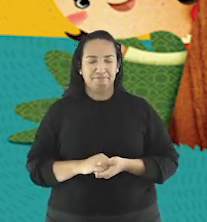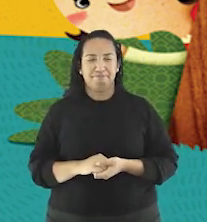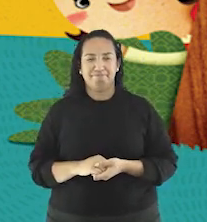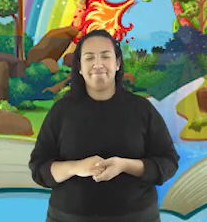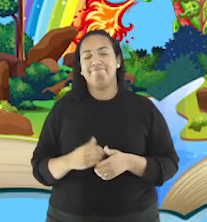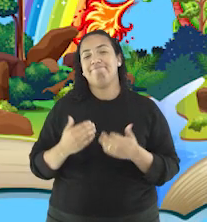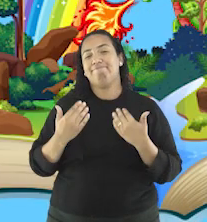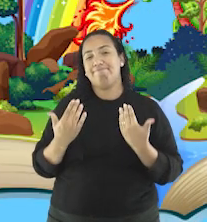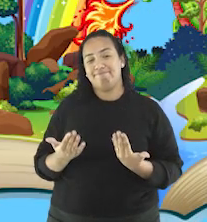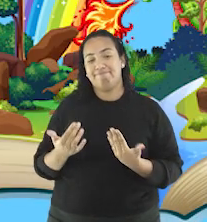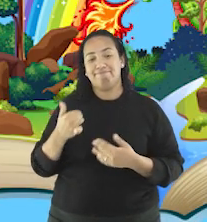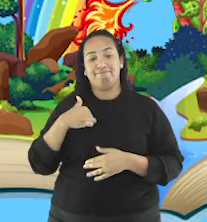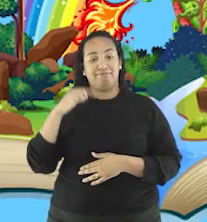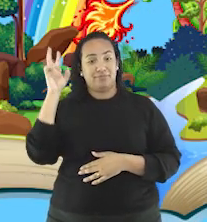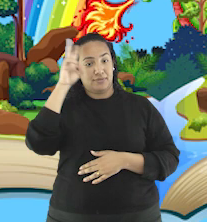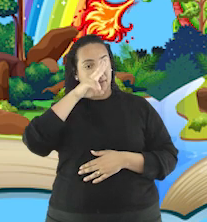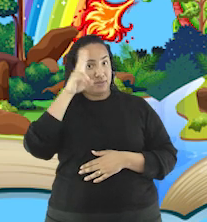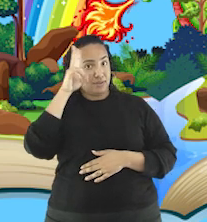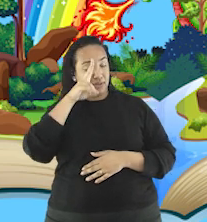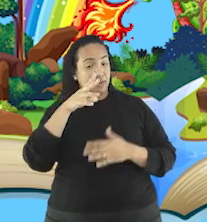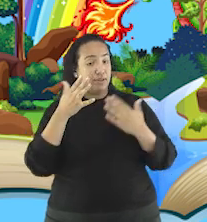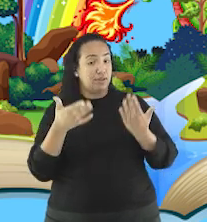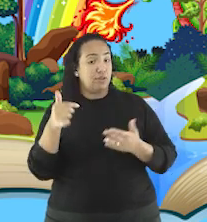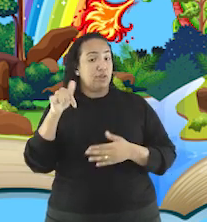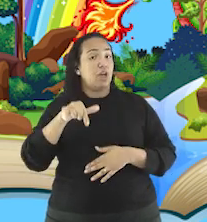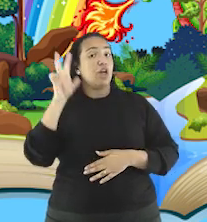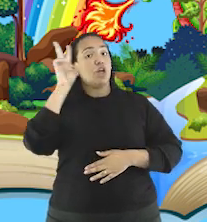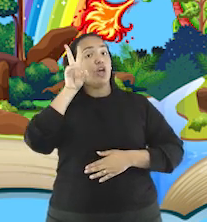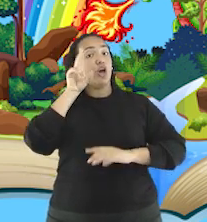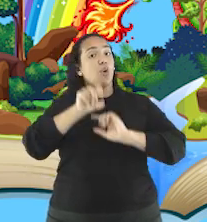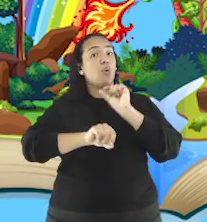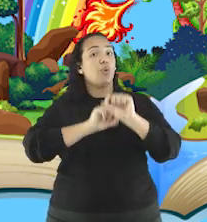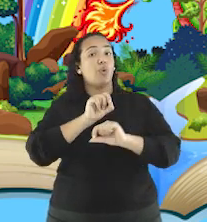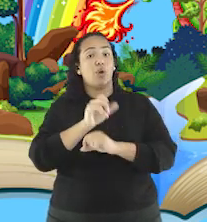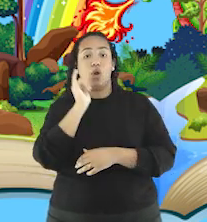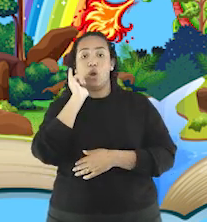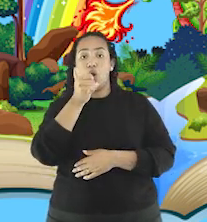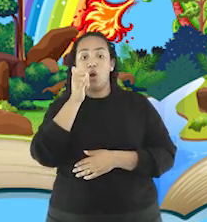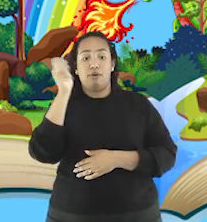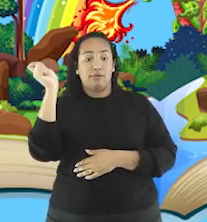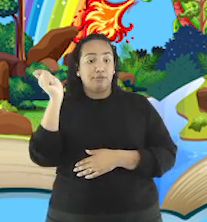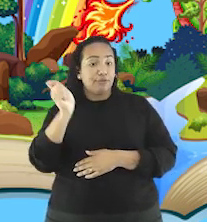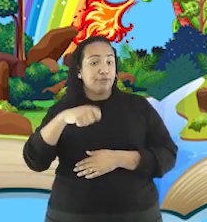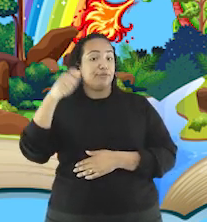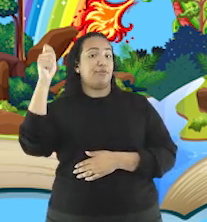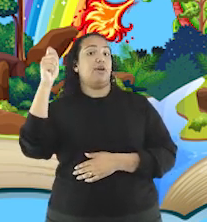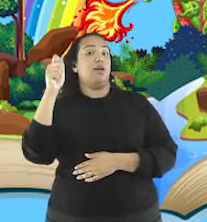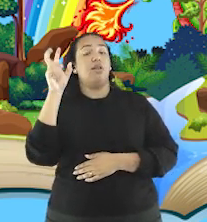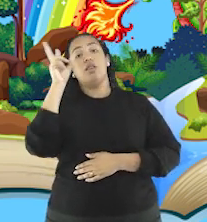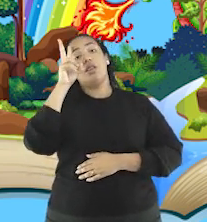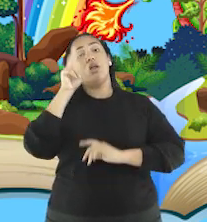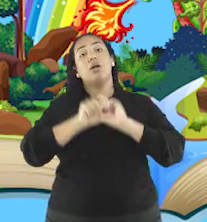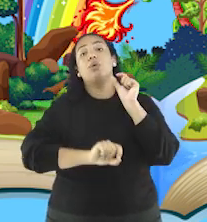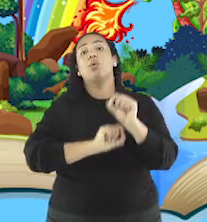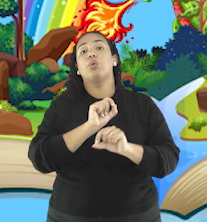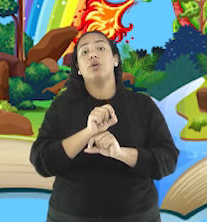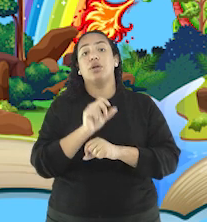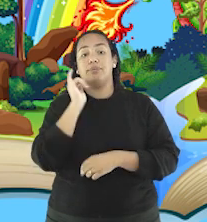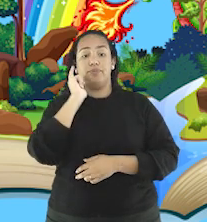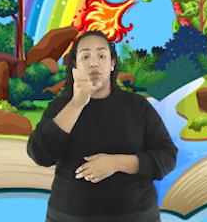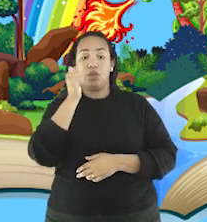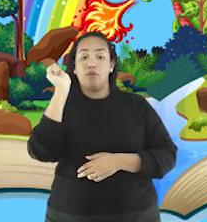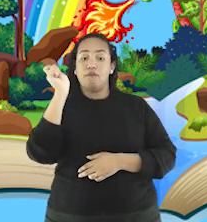Vermelho. Como falei, essa história é um conto de fadas. Lembre-se de que conto